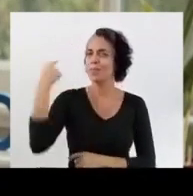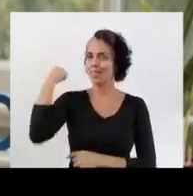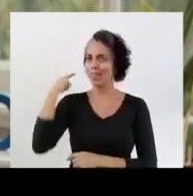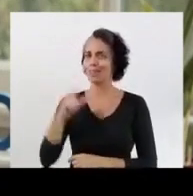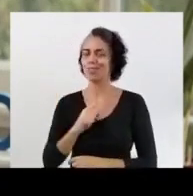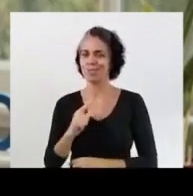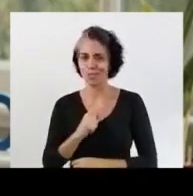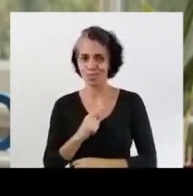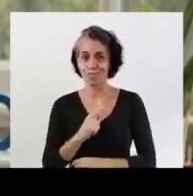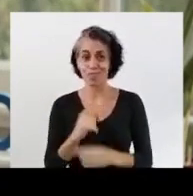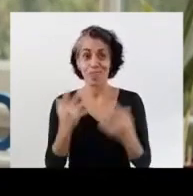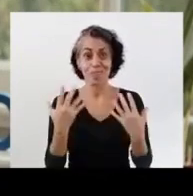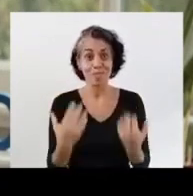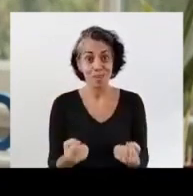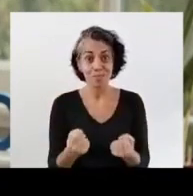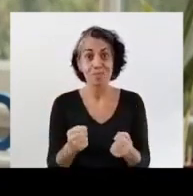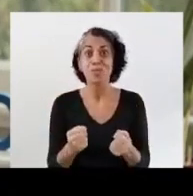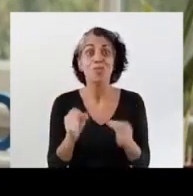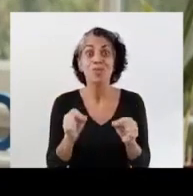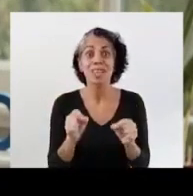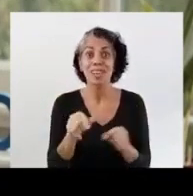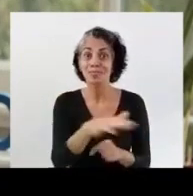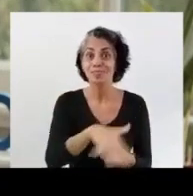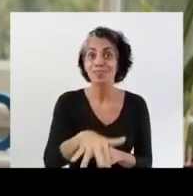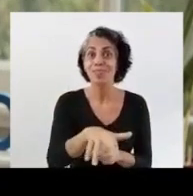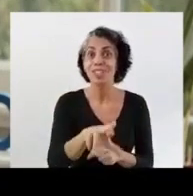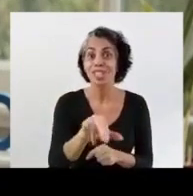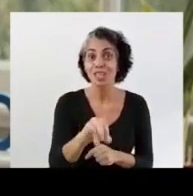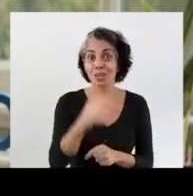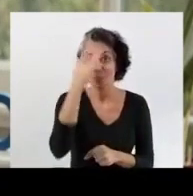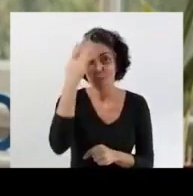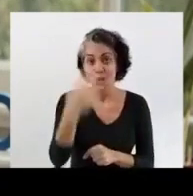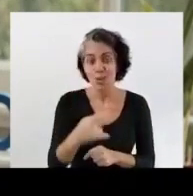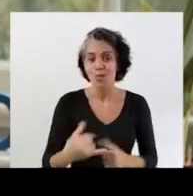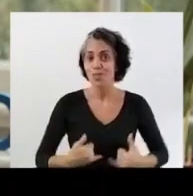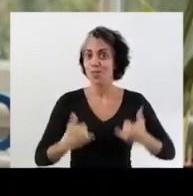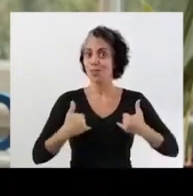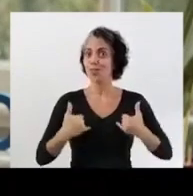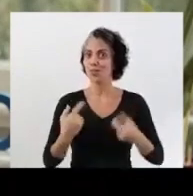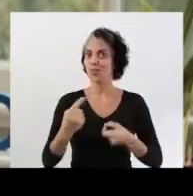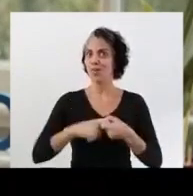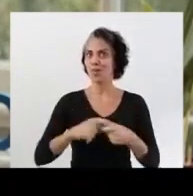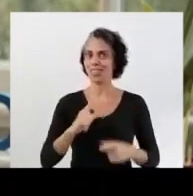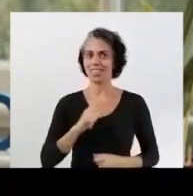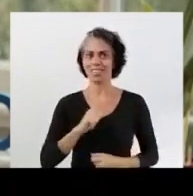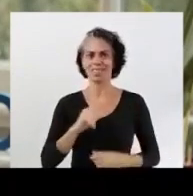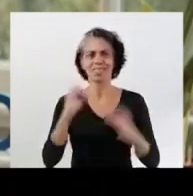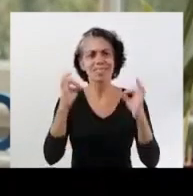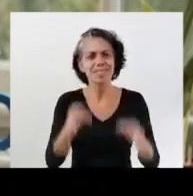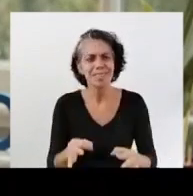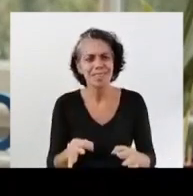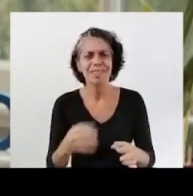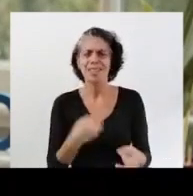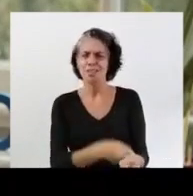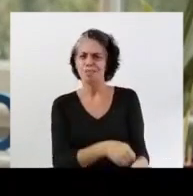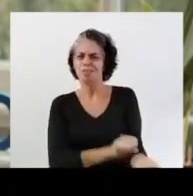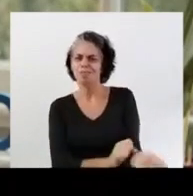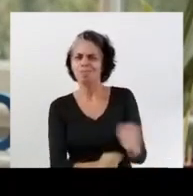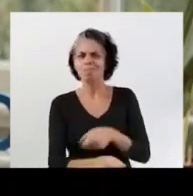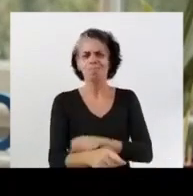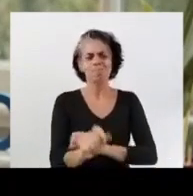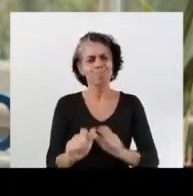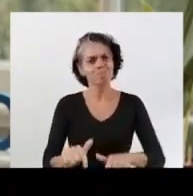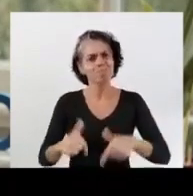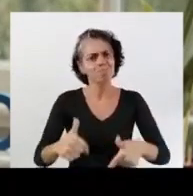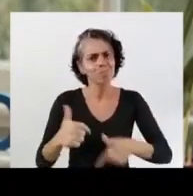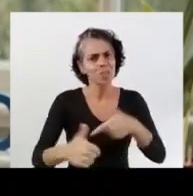conquistas. Vamos fazer o carioca voltar a ter orgulho da nossa cidade. Vocês podem ter certeza. Eu vou dar o sangue para ser um